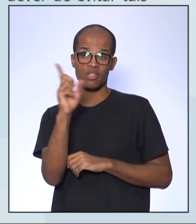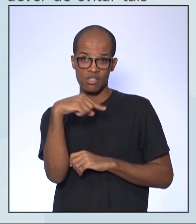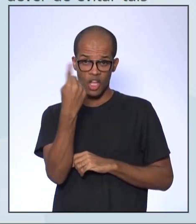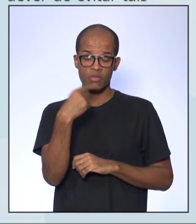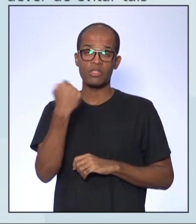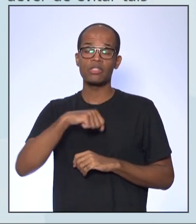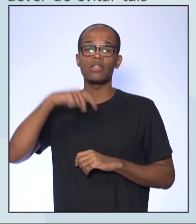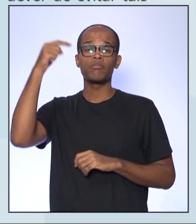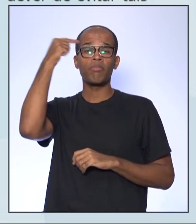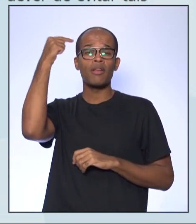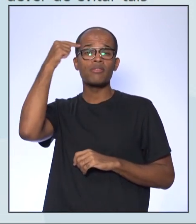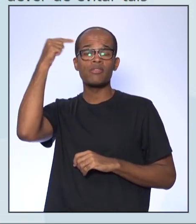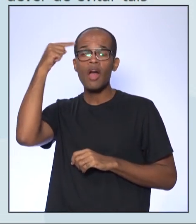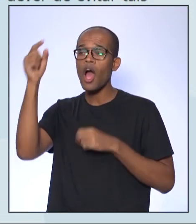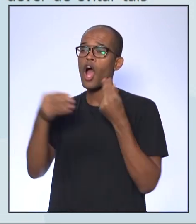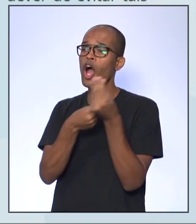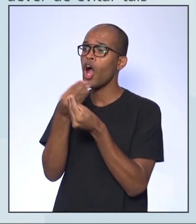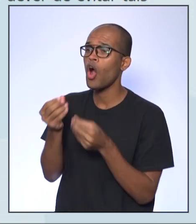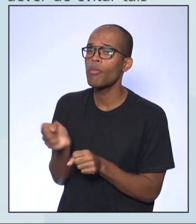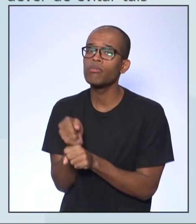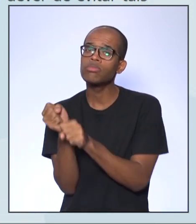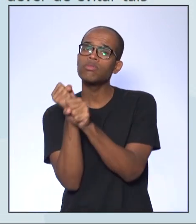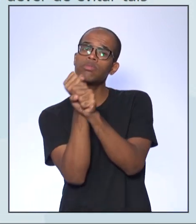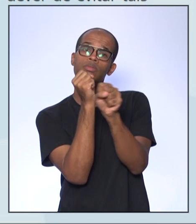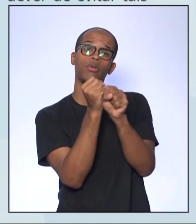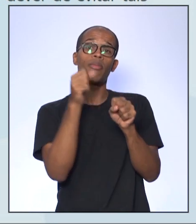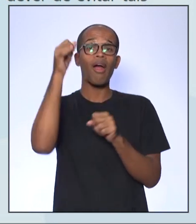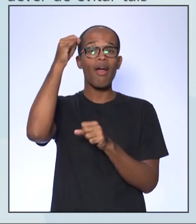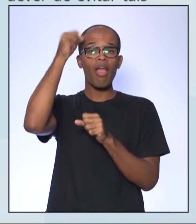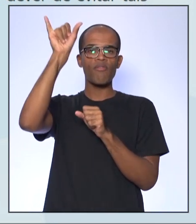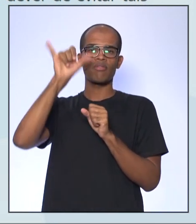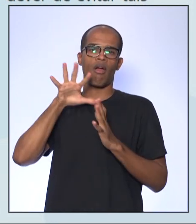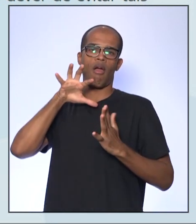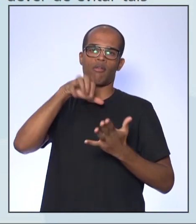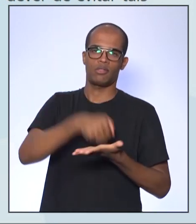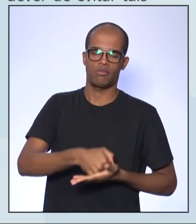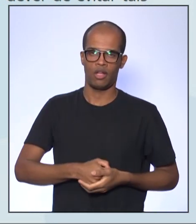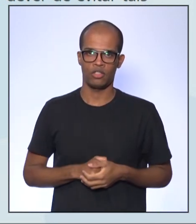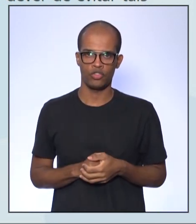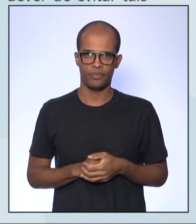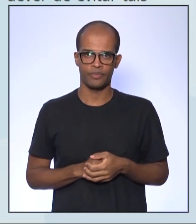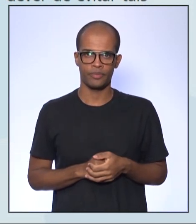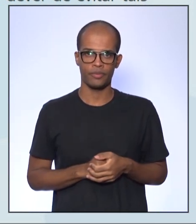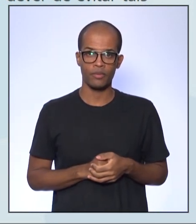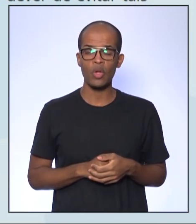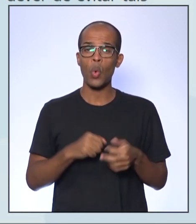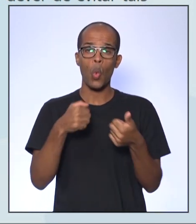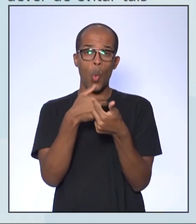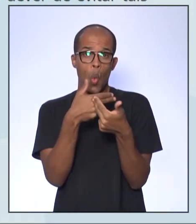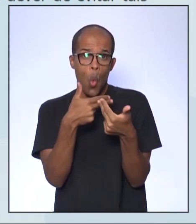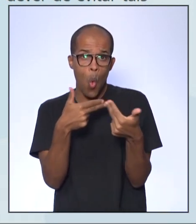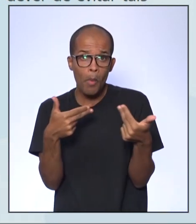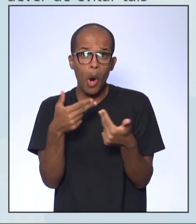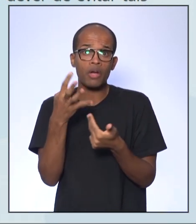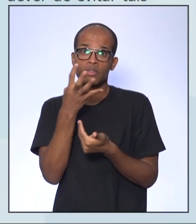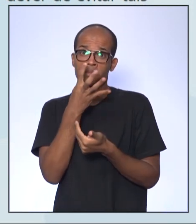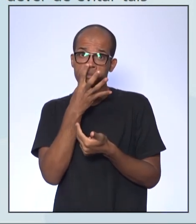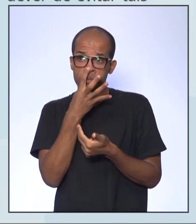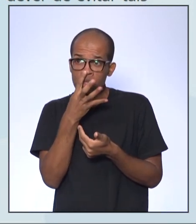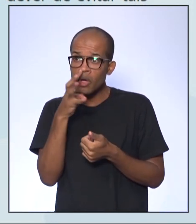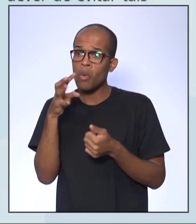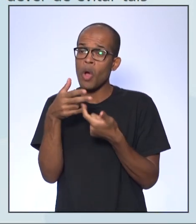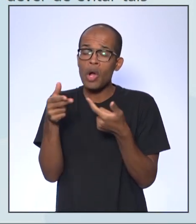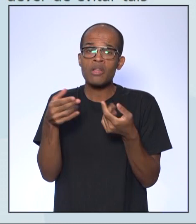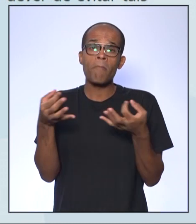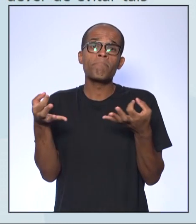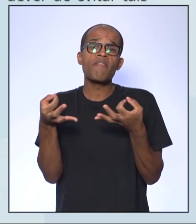ter compenetrado do dever de evitar tais acidentes urbanos. Uma arte tão ousada e quase tão perfeita como